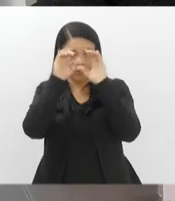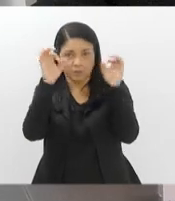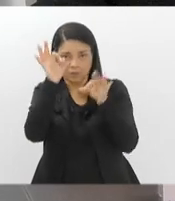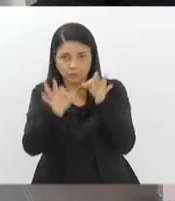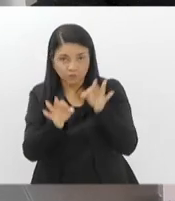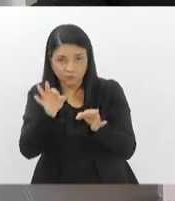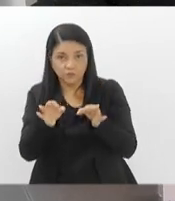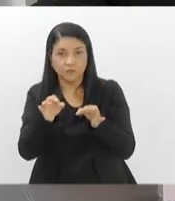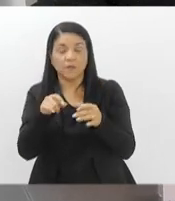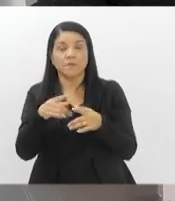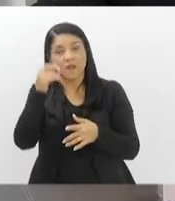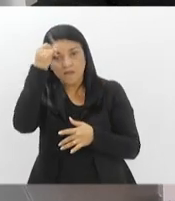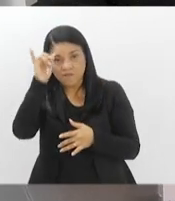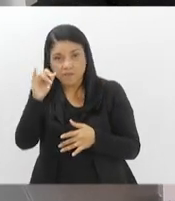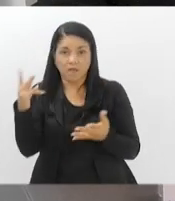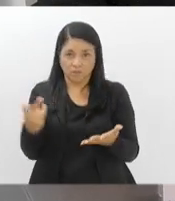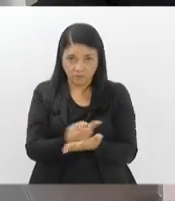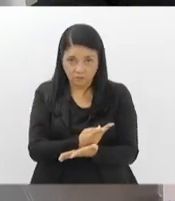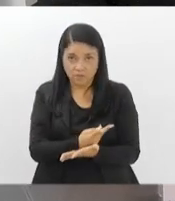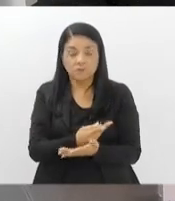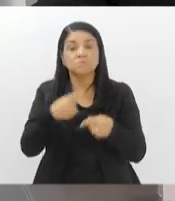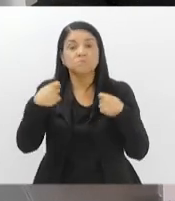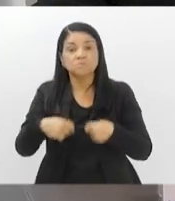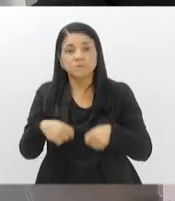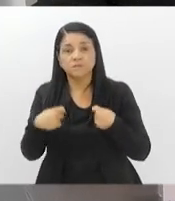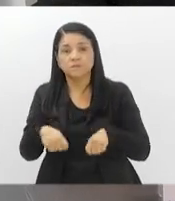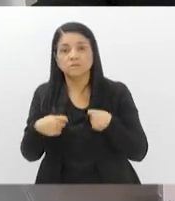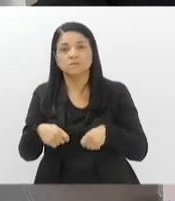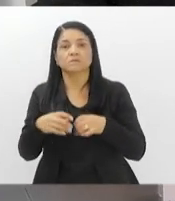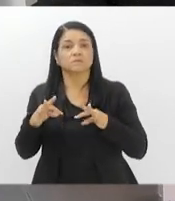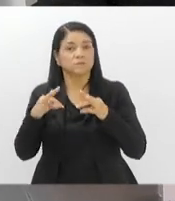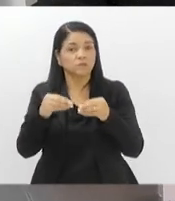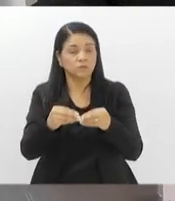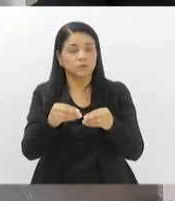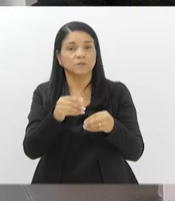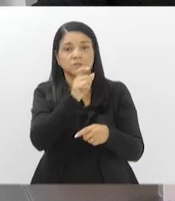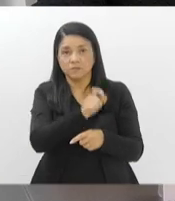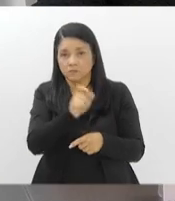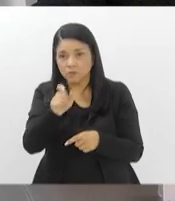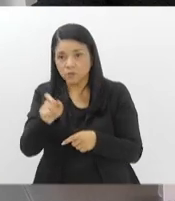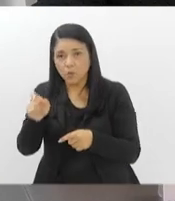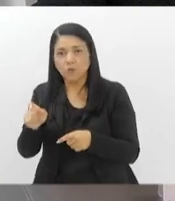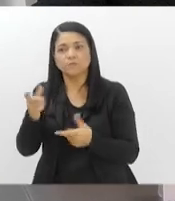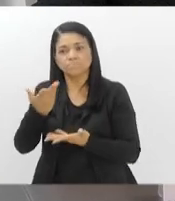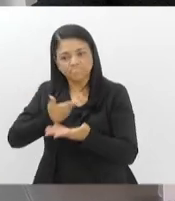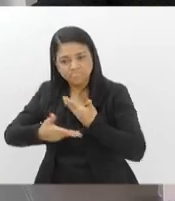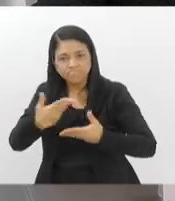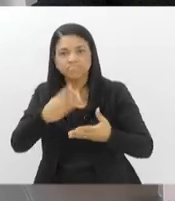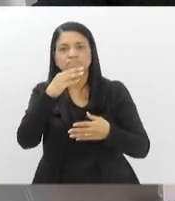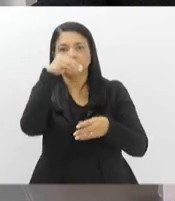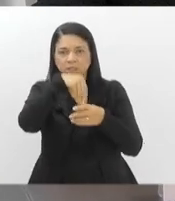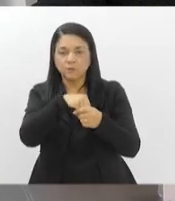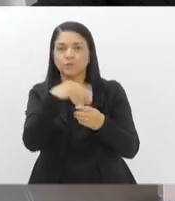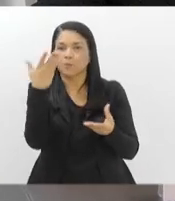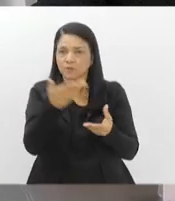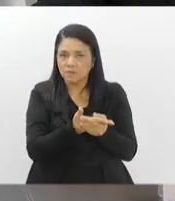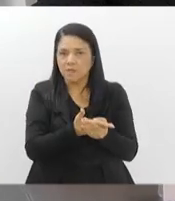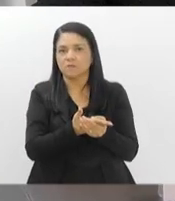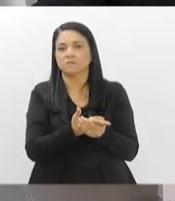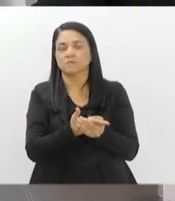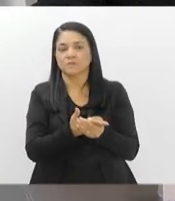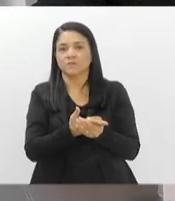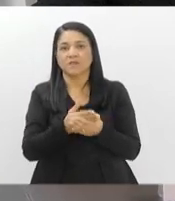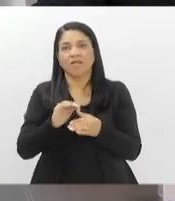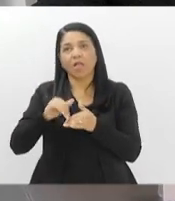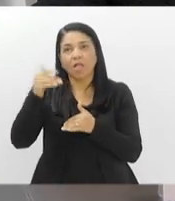também não aconteça é preciso que o todos os personagens estejam envolvidos dentro do processo e não fiquem só a